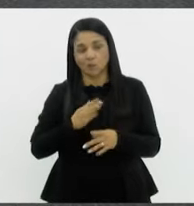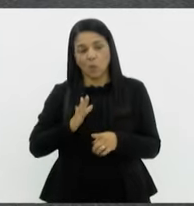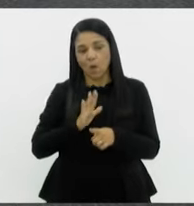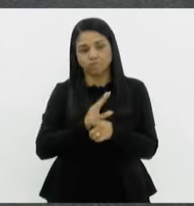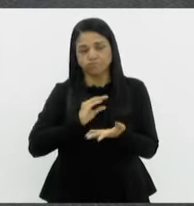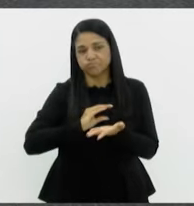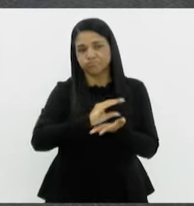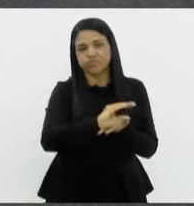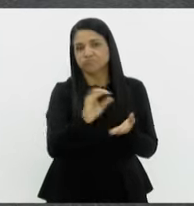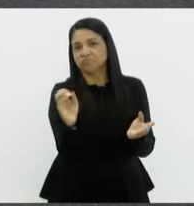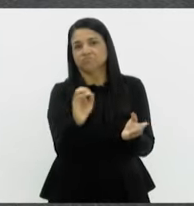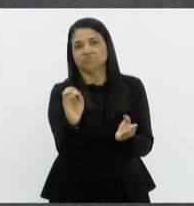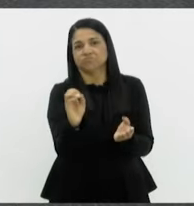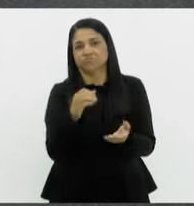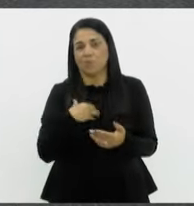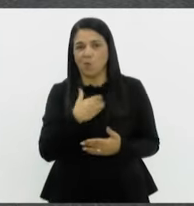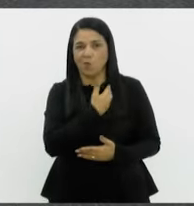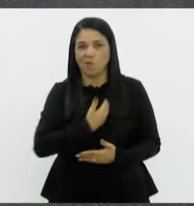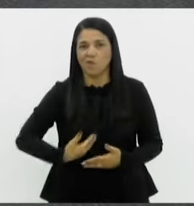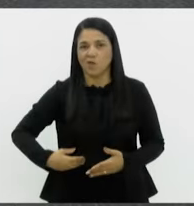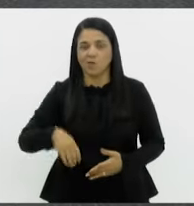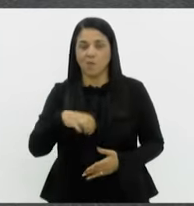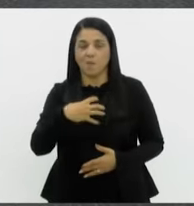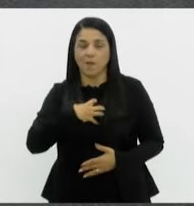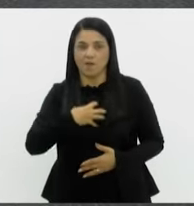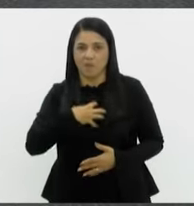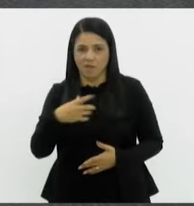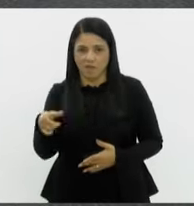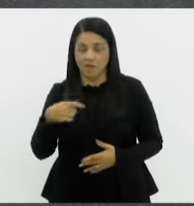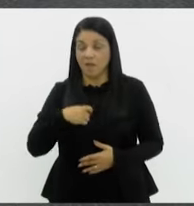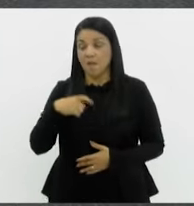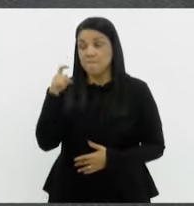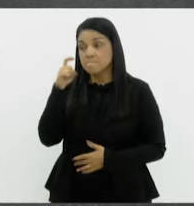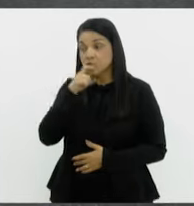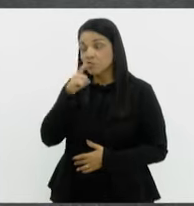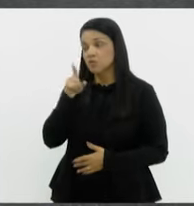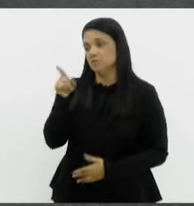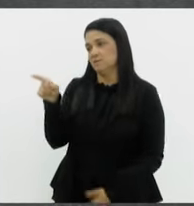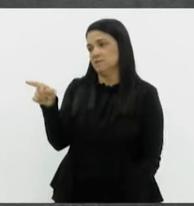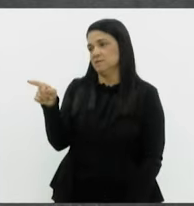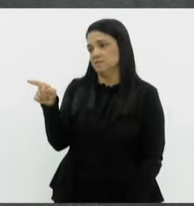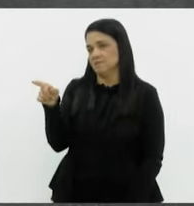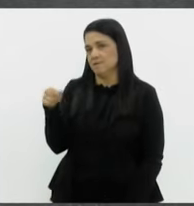recurso para o governo da Bahia. Mentiroso é você. Você que é